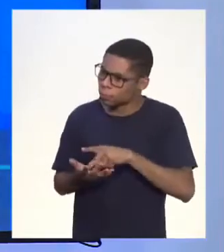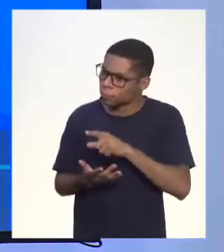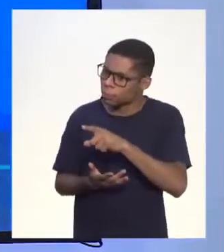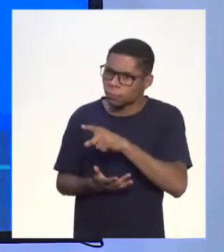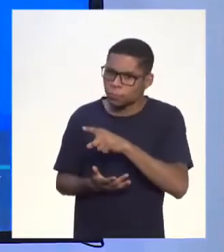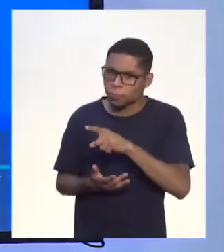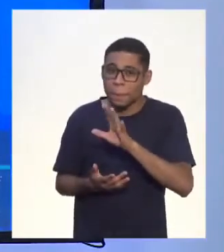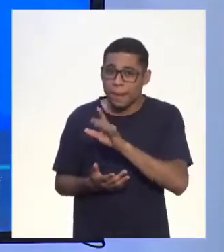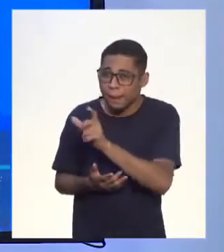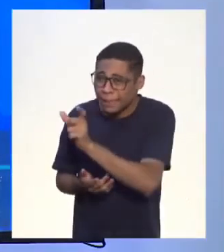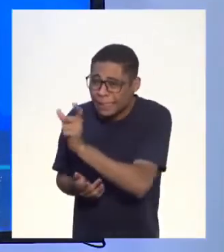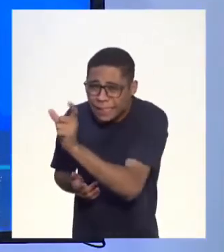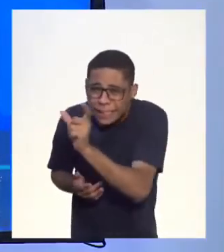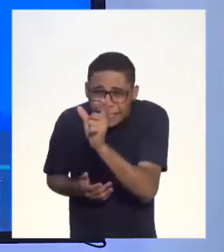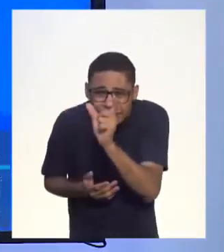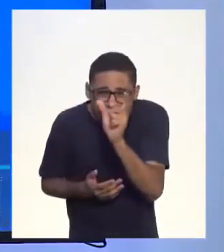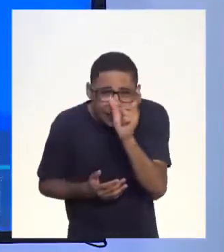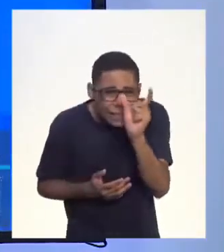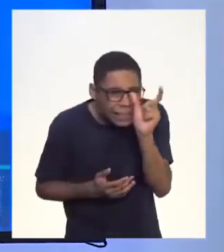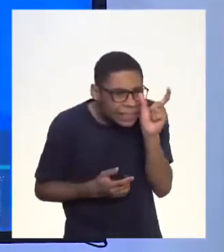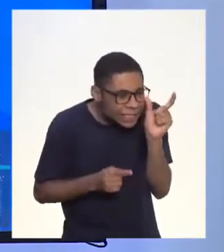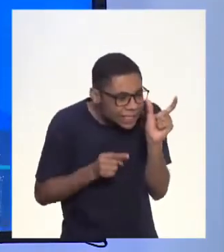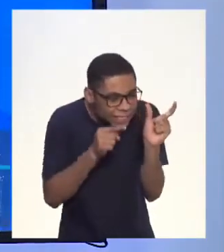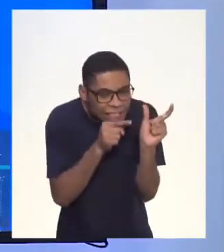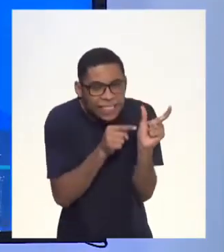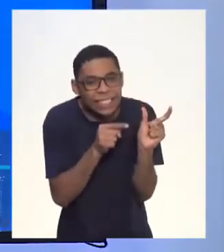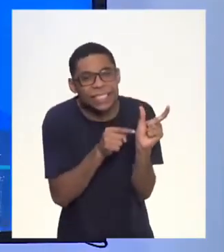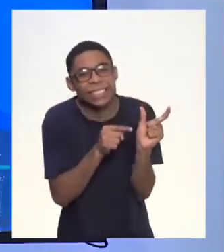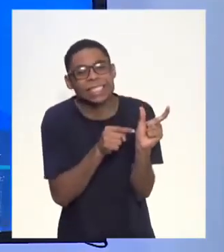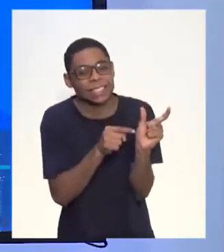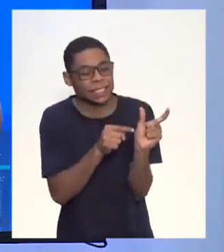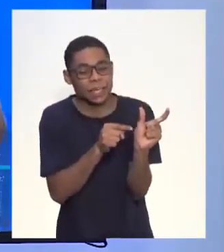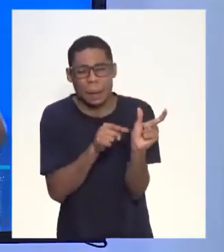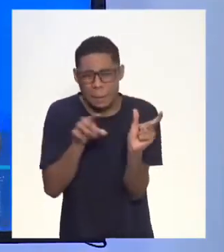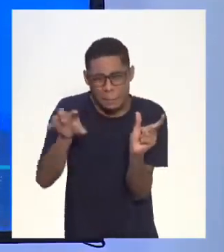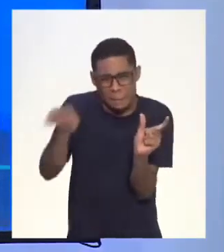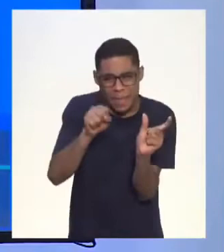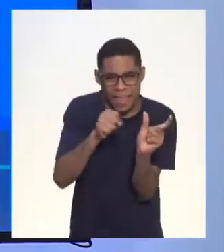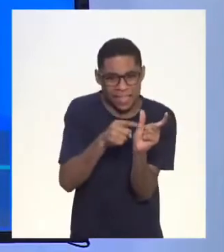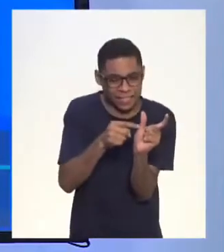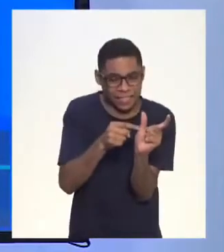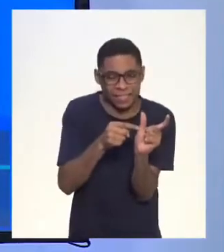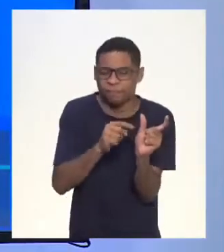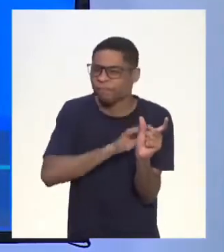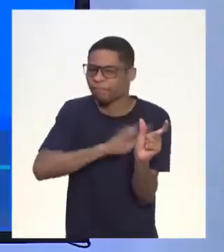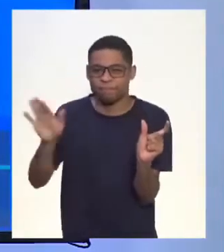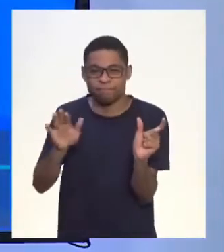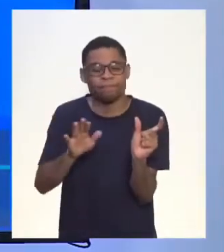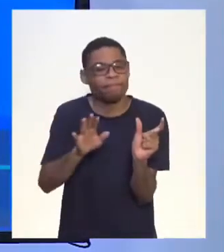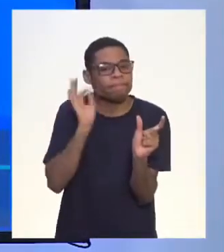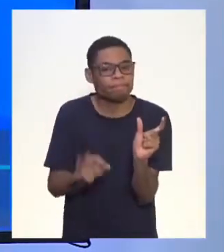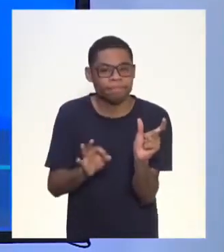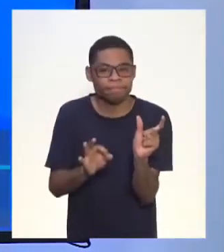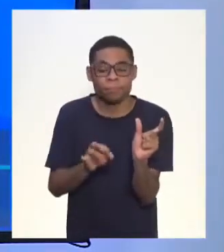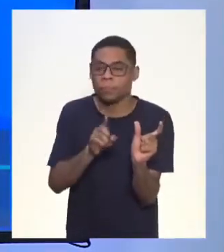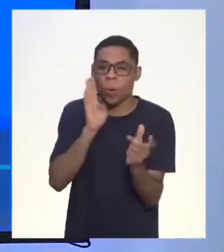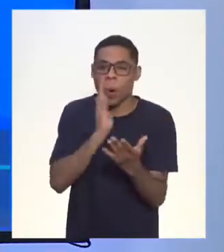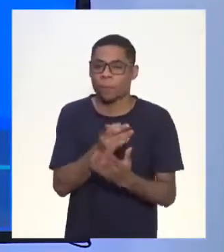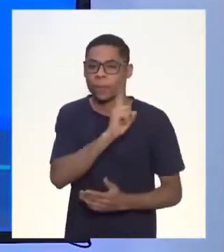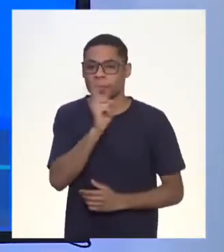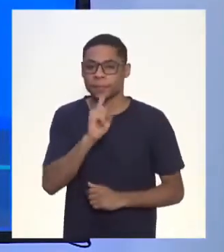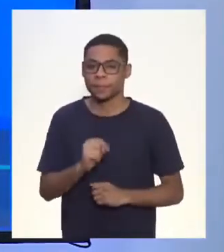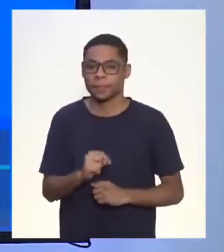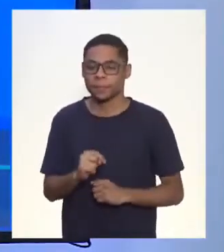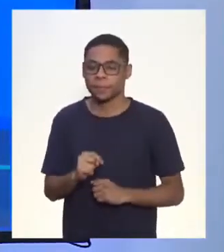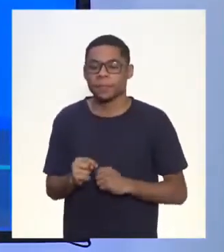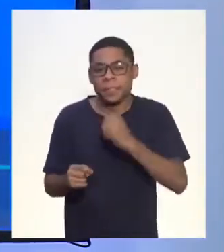uma palavra só é que vai fazer a diferença. É essa palavrinha ali que vai mudar. Por exemplo, não confie. Ou quando você vê algo